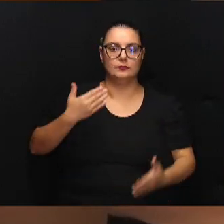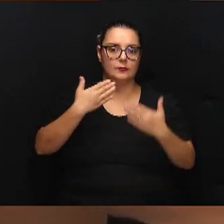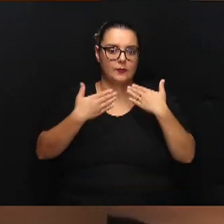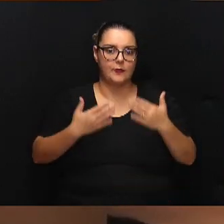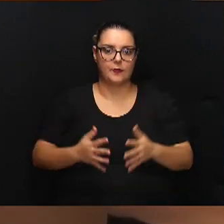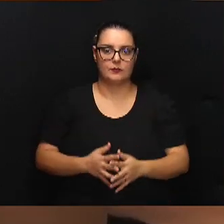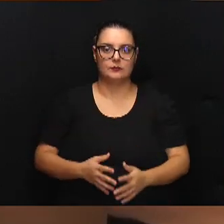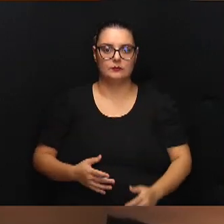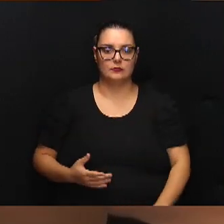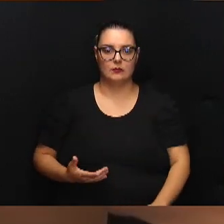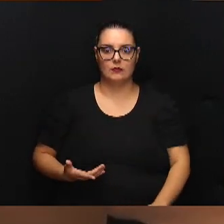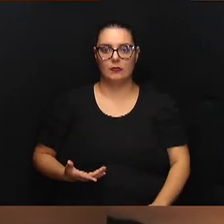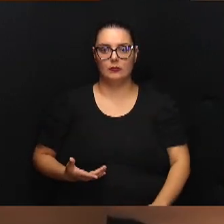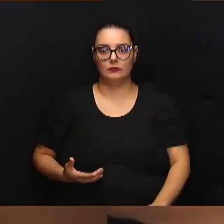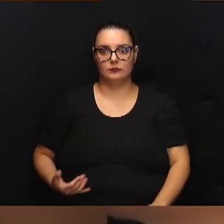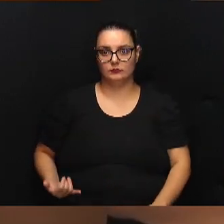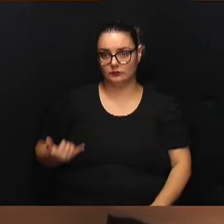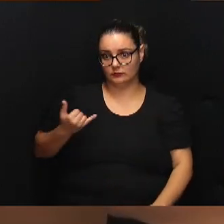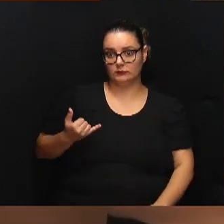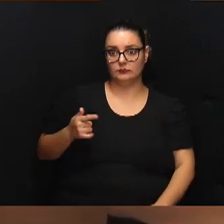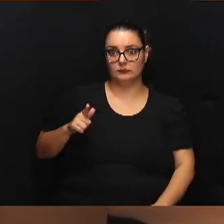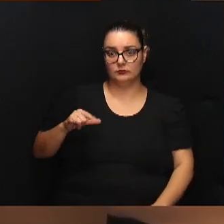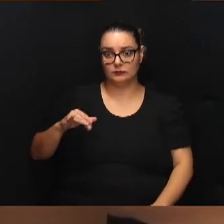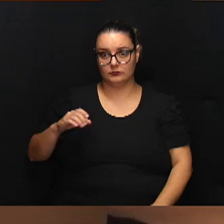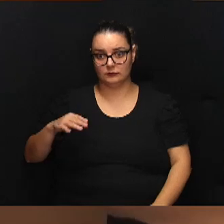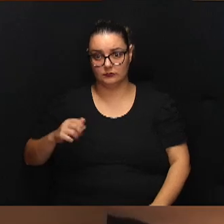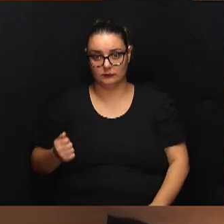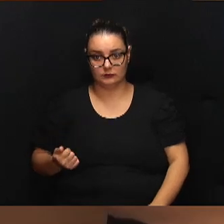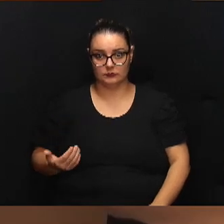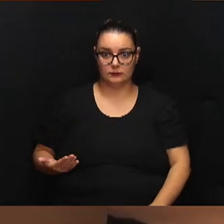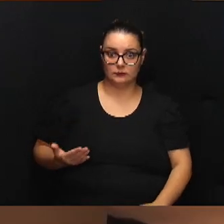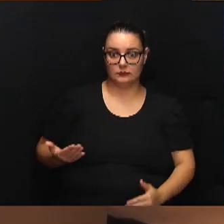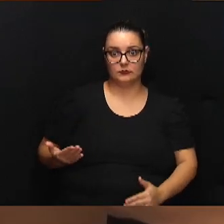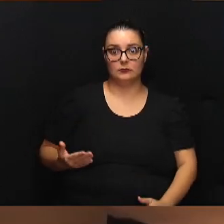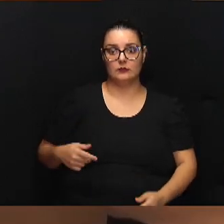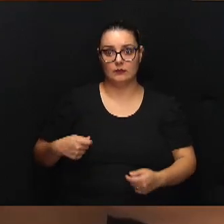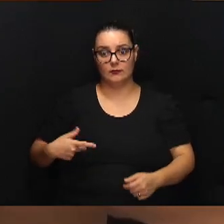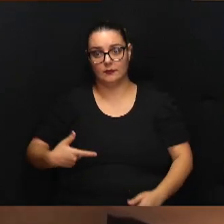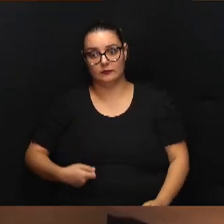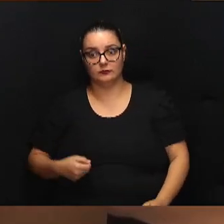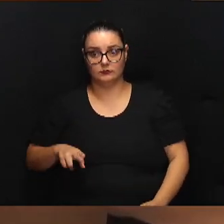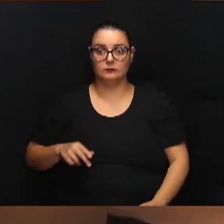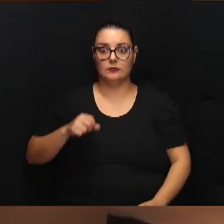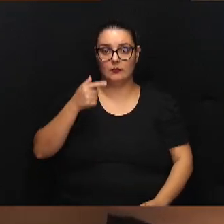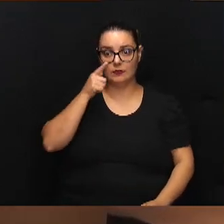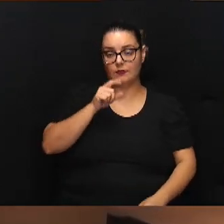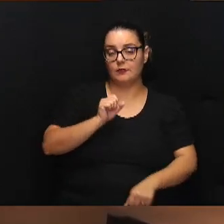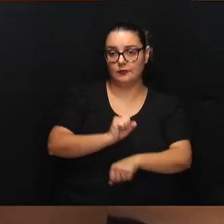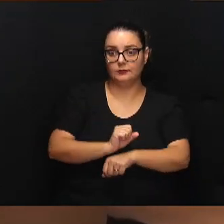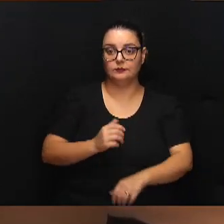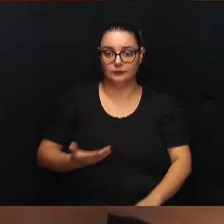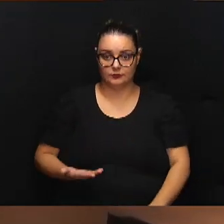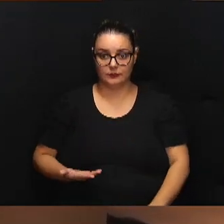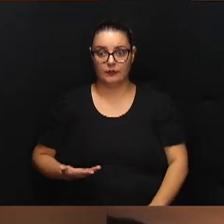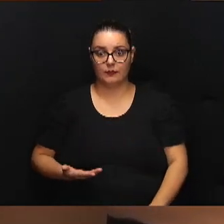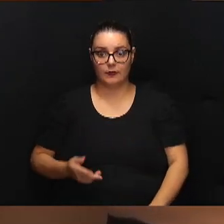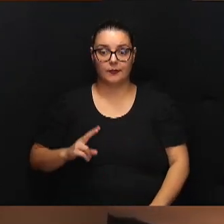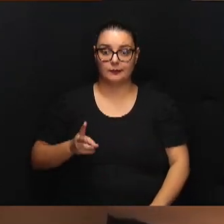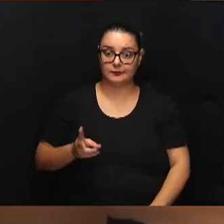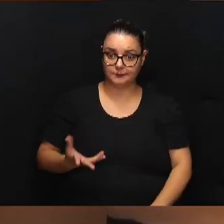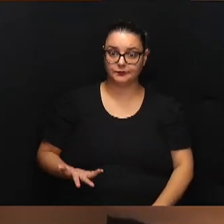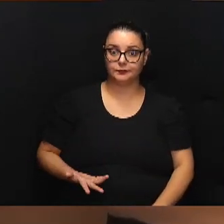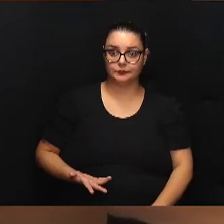e olhando aqui de canto a glicemia, como é que está, preciso tomar um pouco de insulina, não, dá para esperar, e isso é a todo